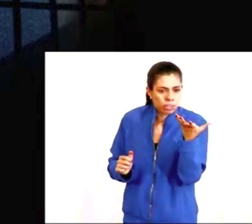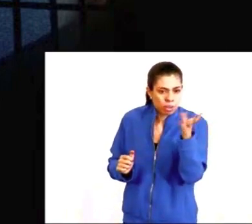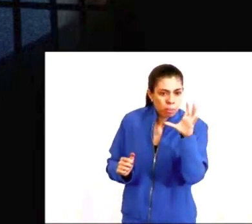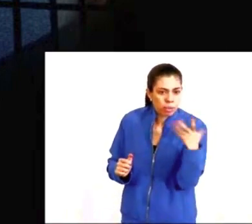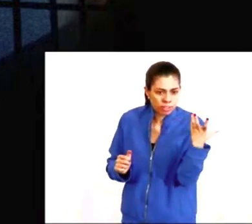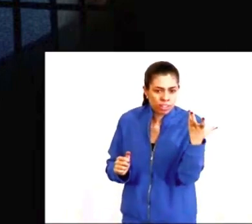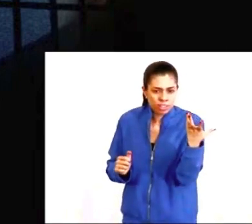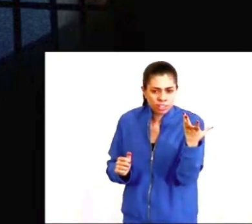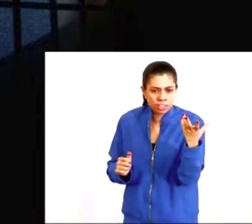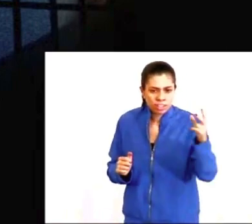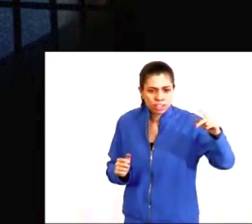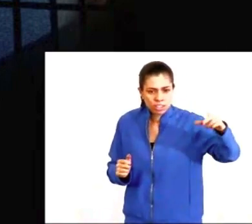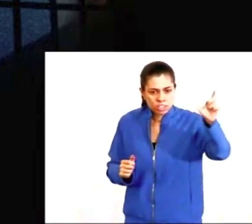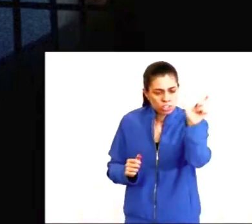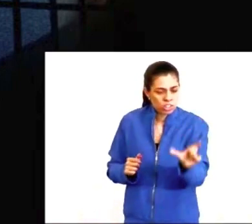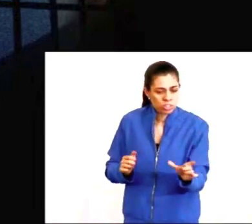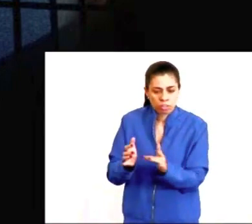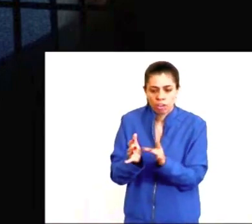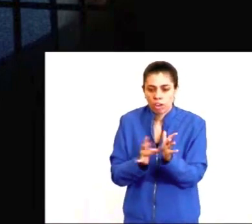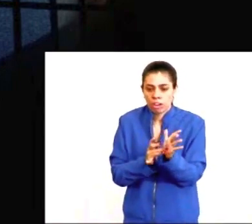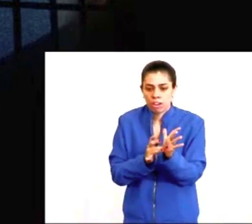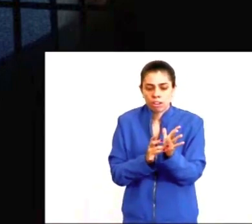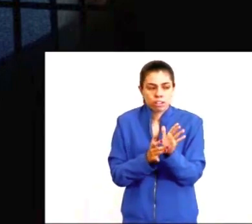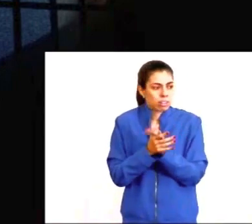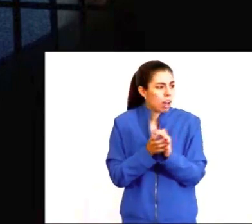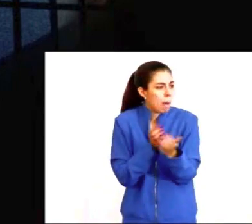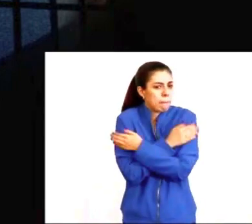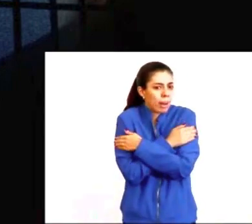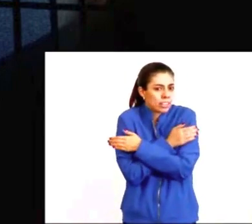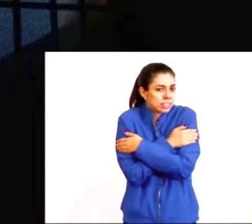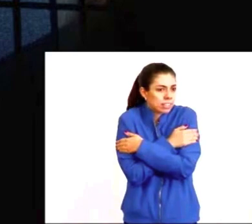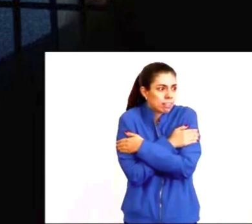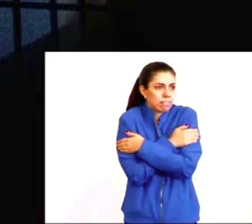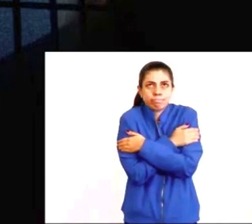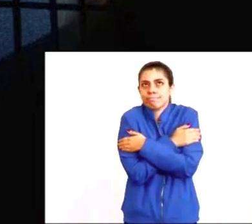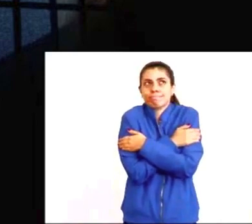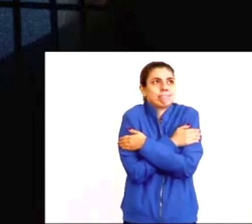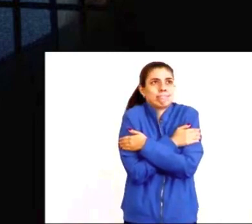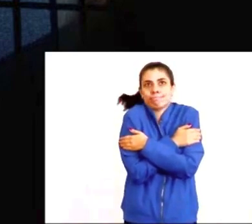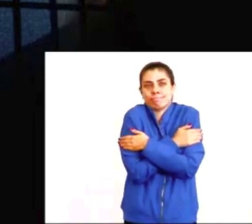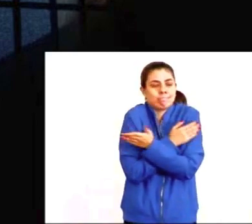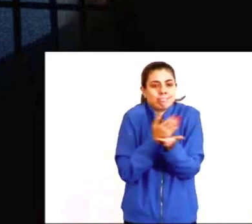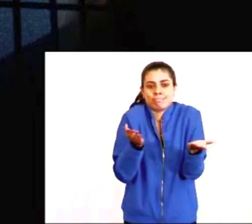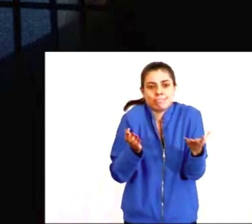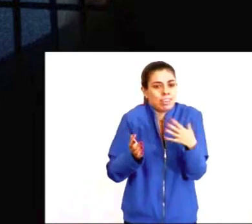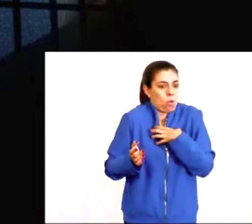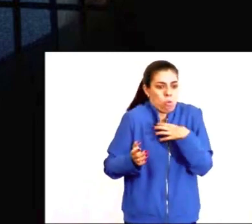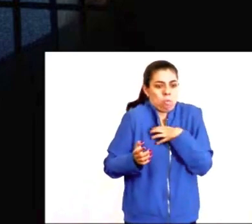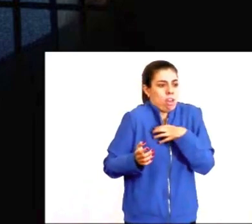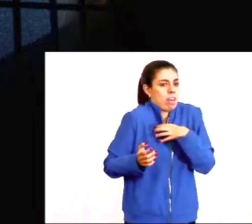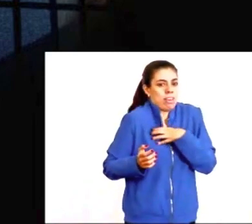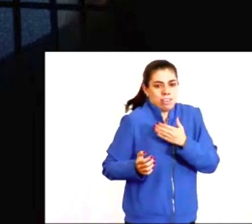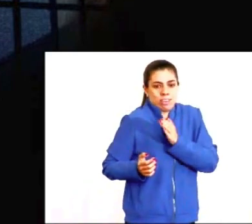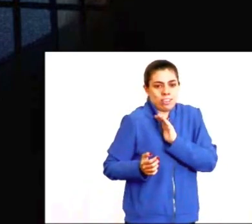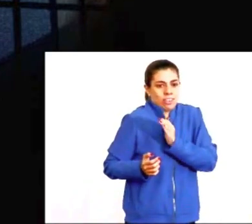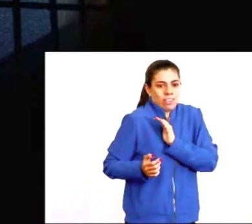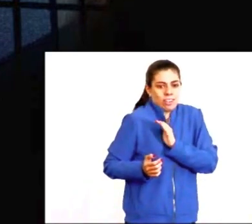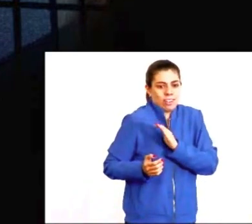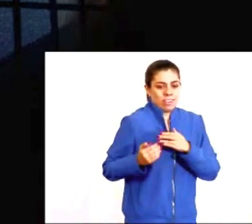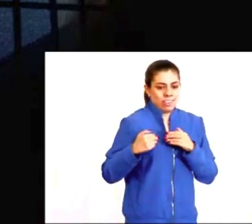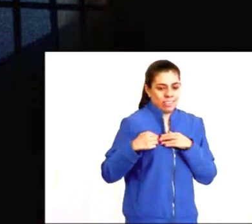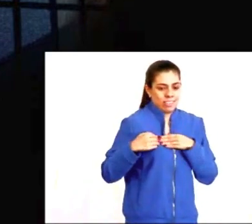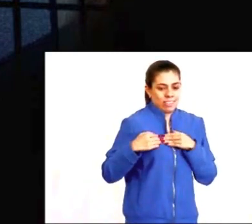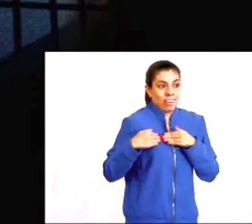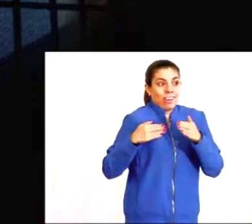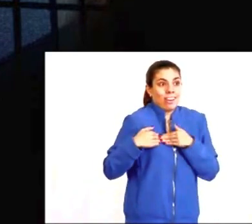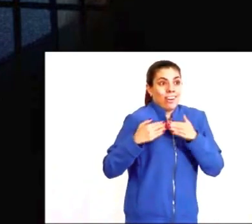eles algo inimaginável, impensável, embora ele já estivesse ou já tivesse dito isso a